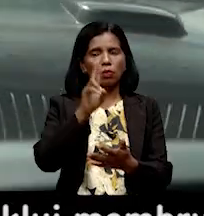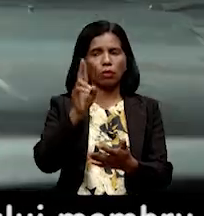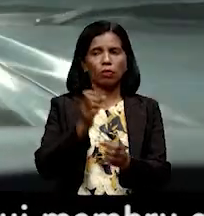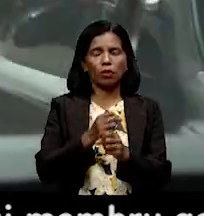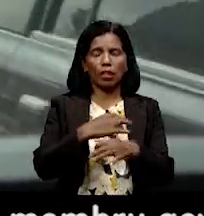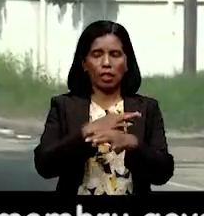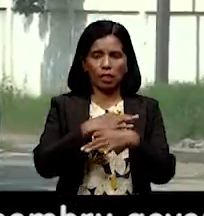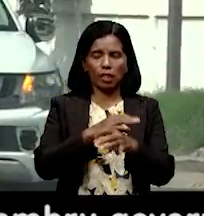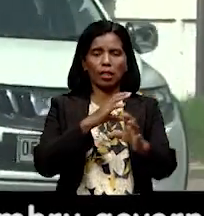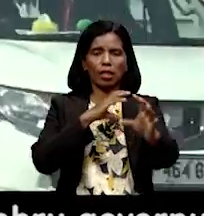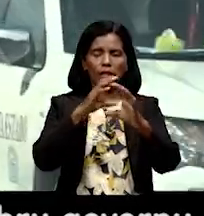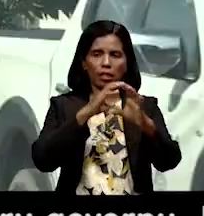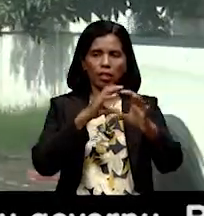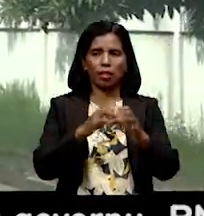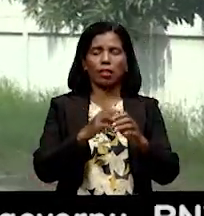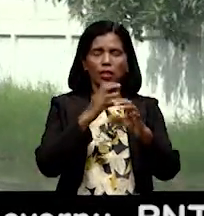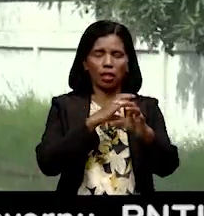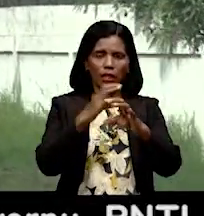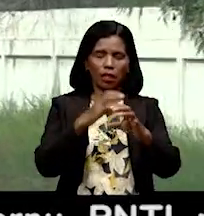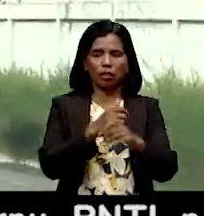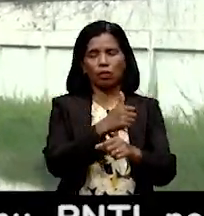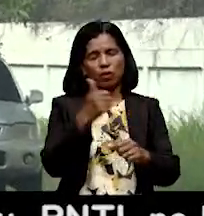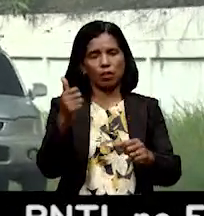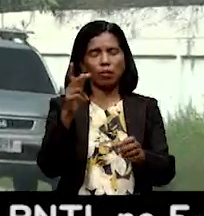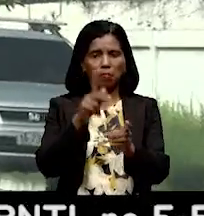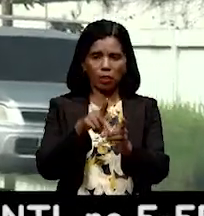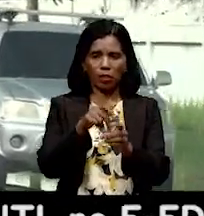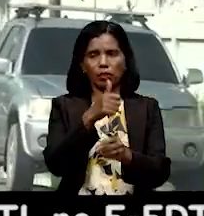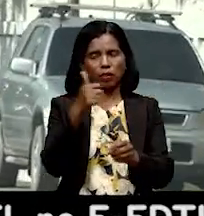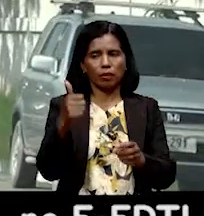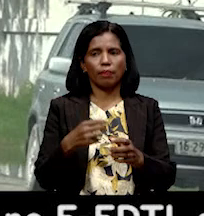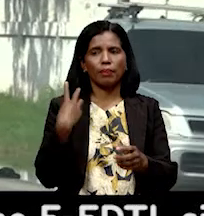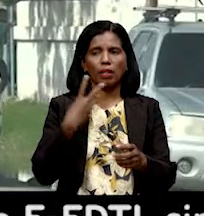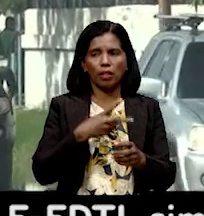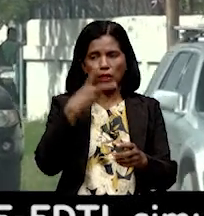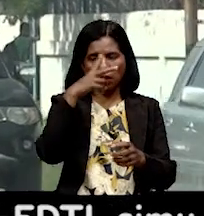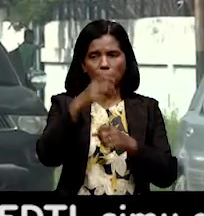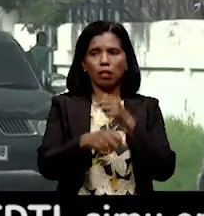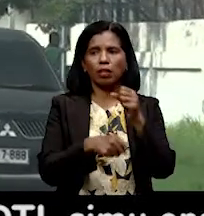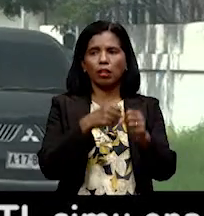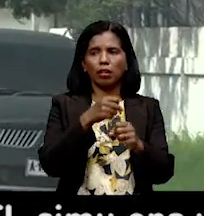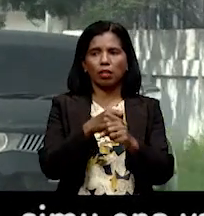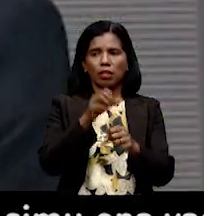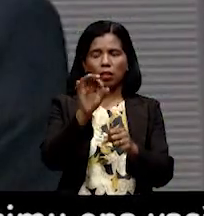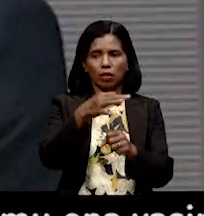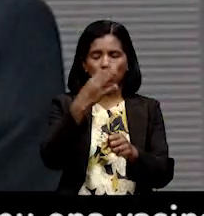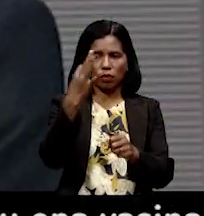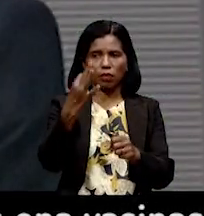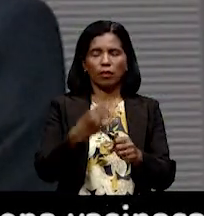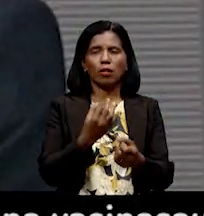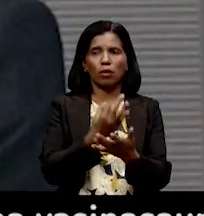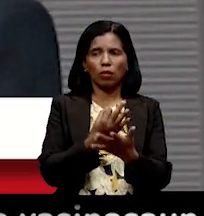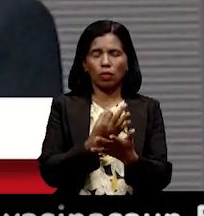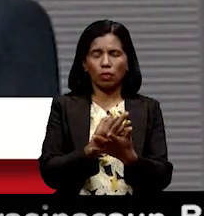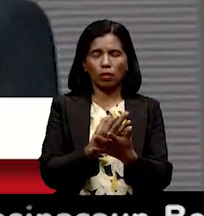ba kareta combustível no selutan. Konitare ba tinan sanuno kasing walo nila, osang nebe